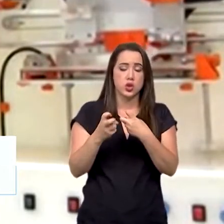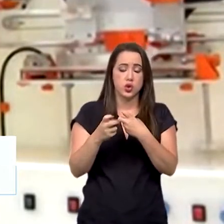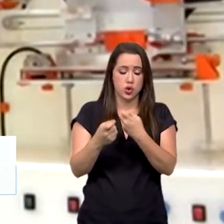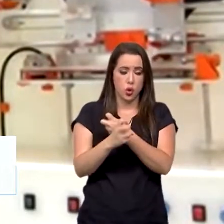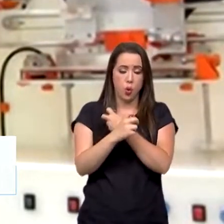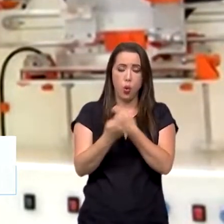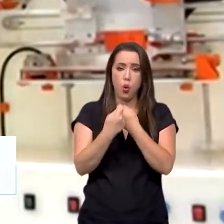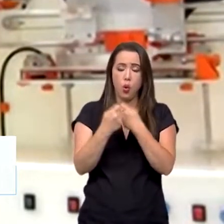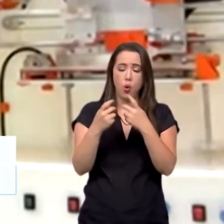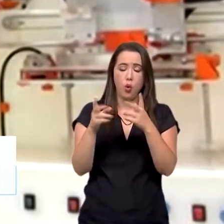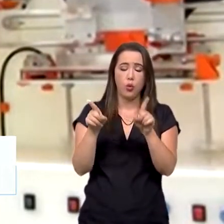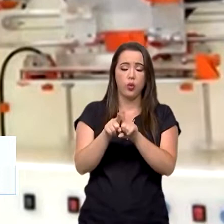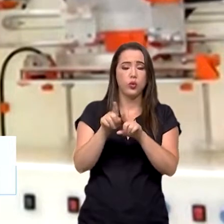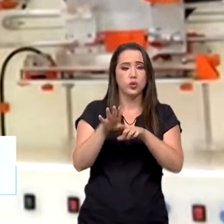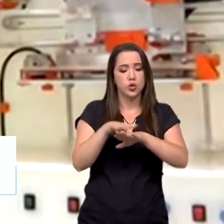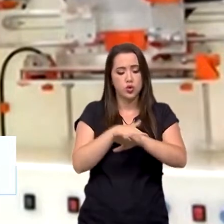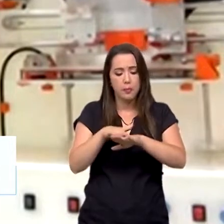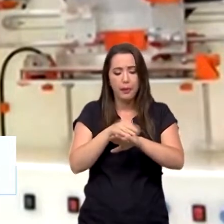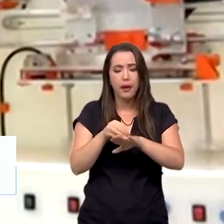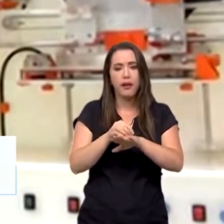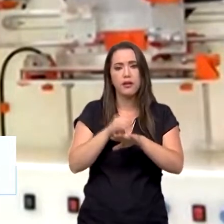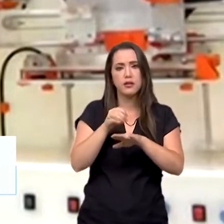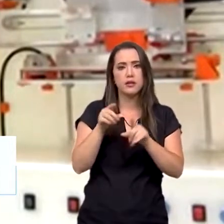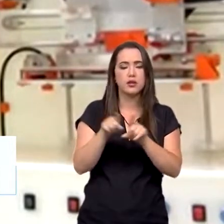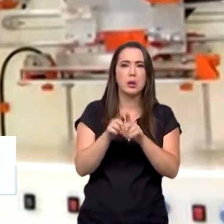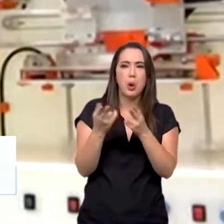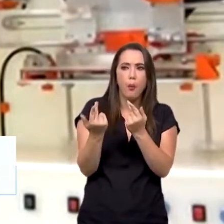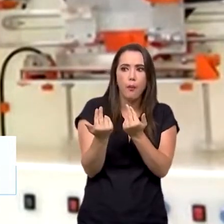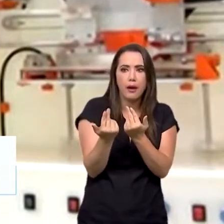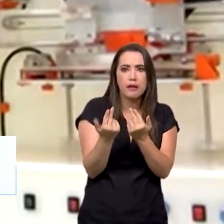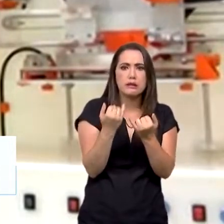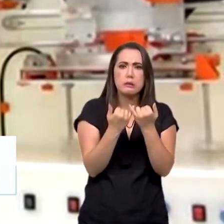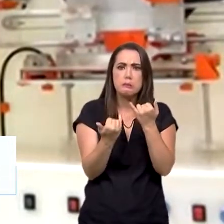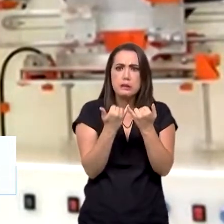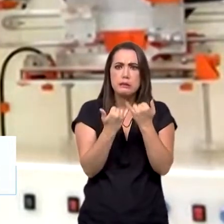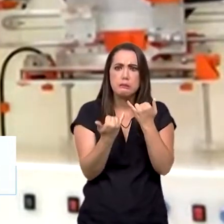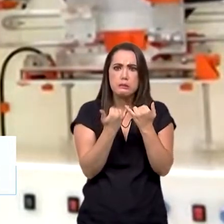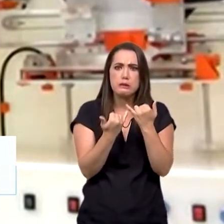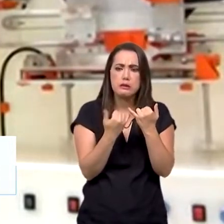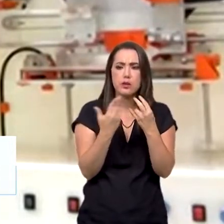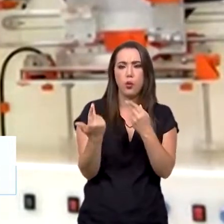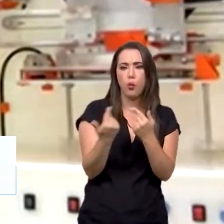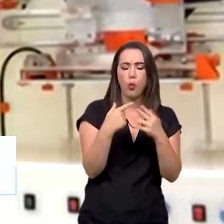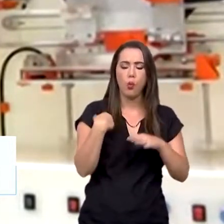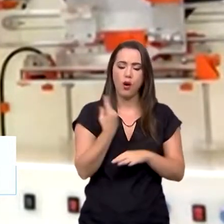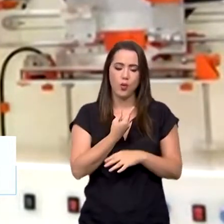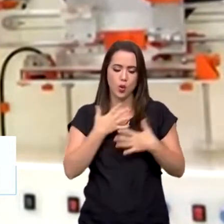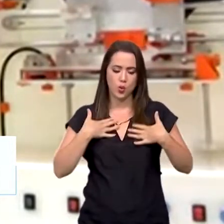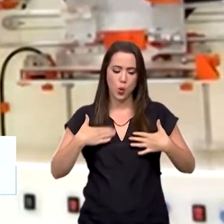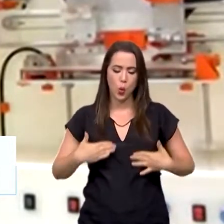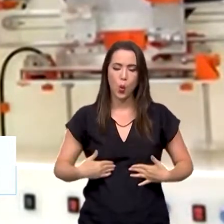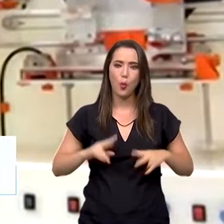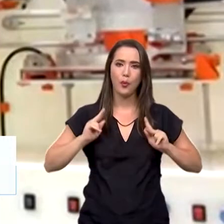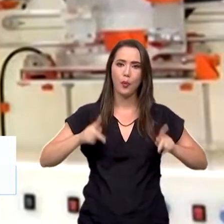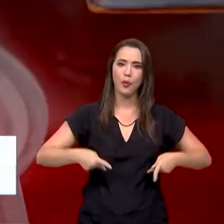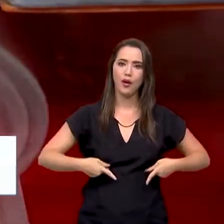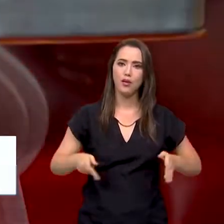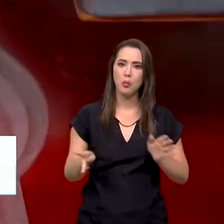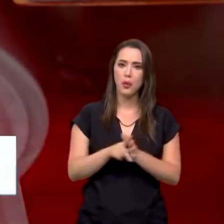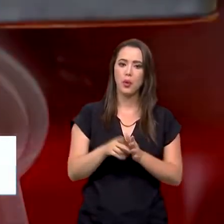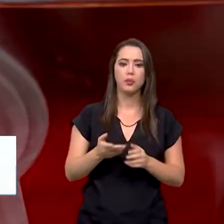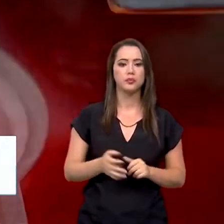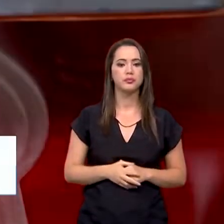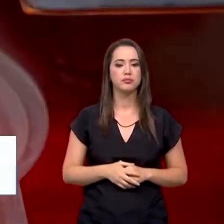pele, que mimetizam e chegam muito próximo do que são os tecidos nativos, os tecidos naturais do nosso